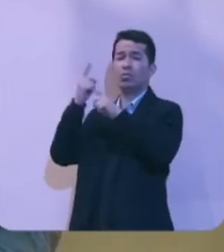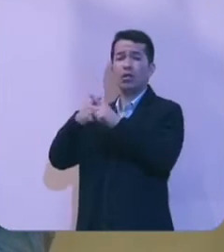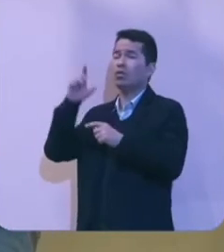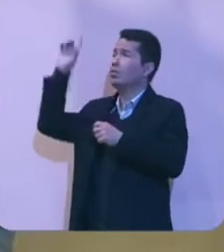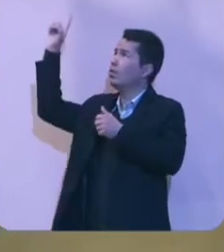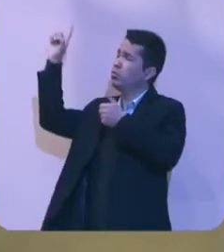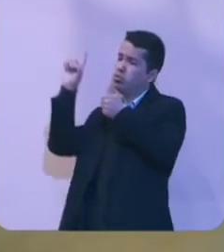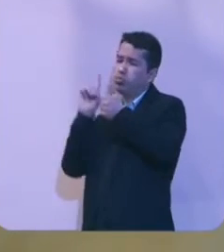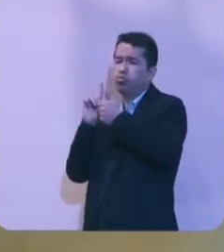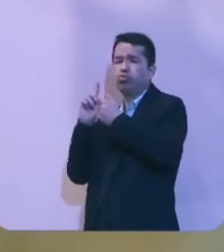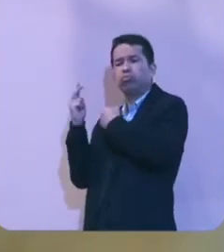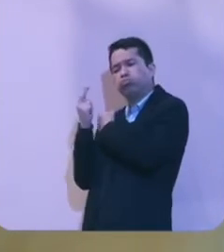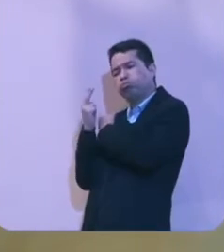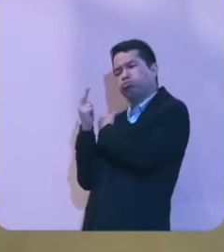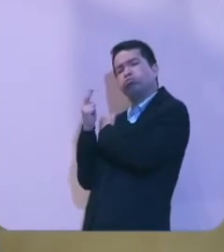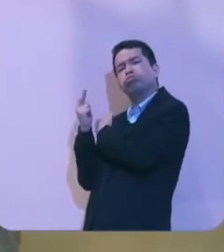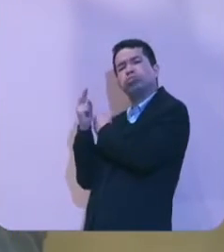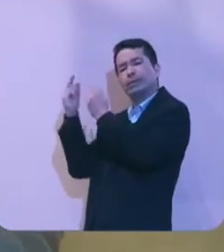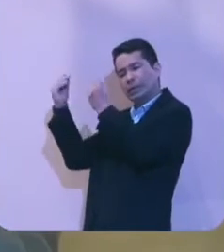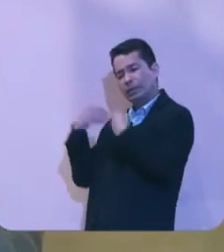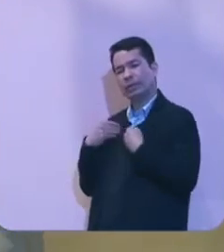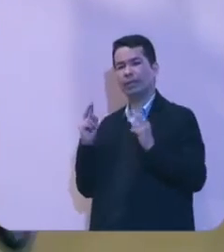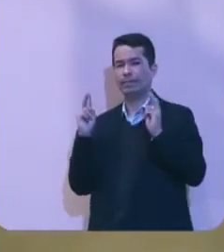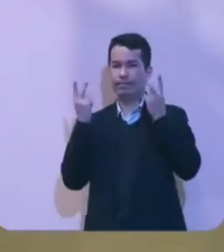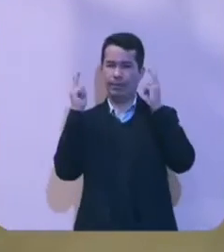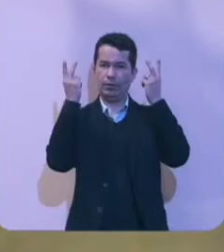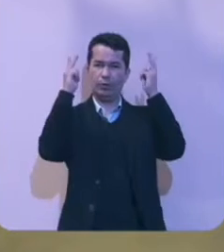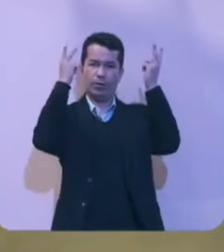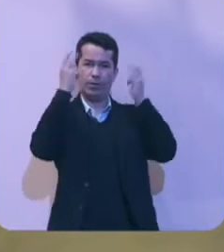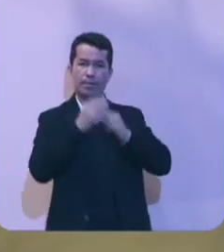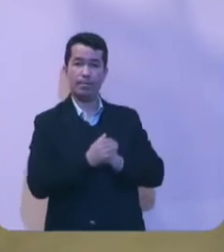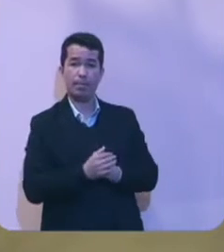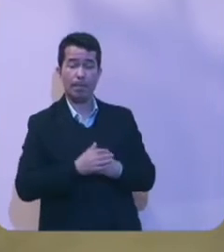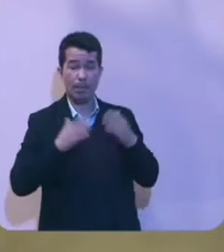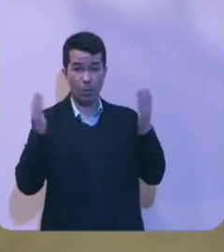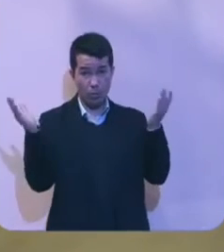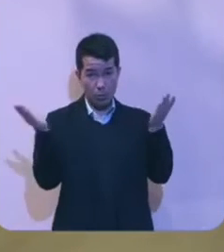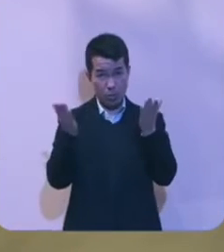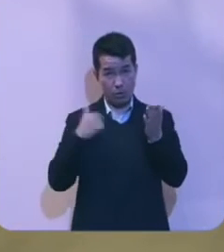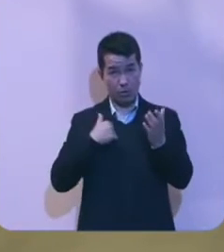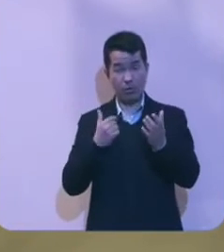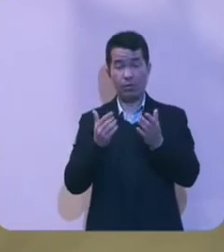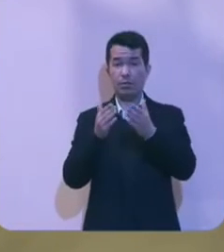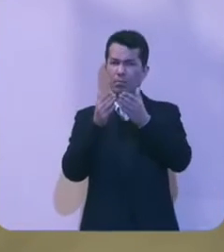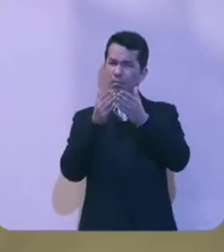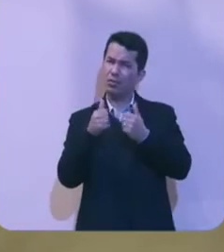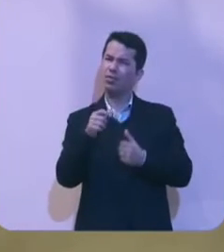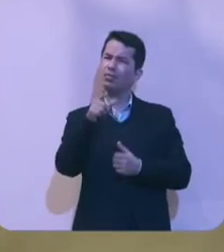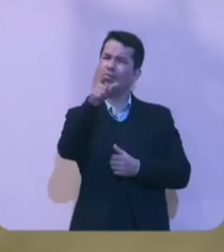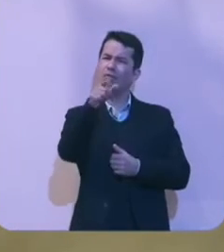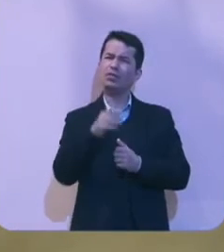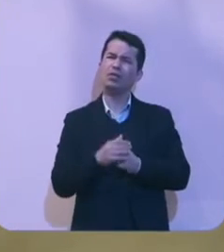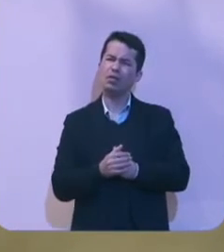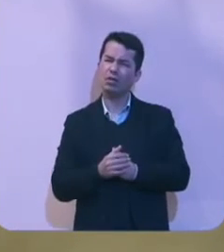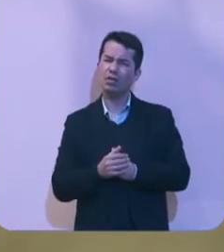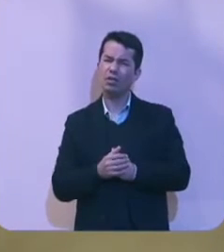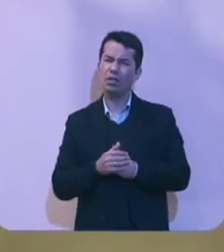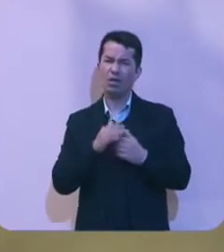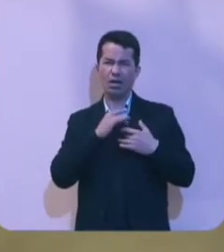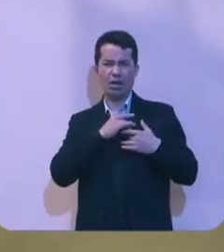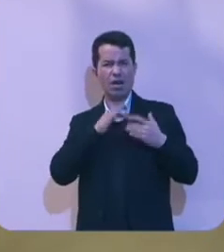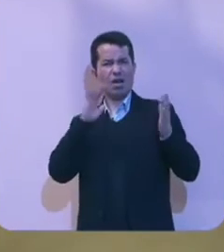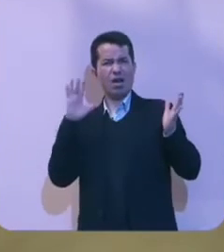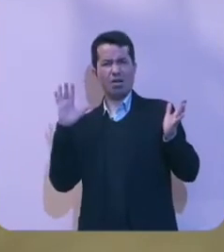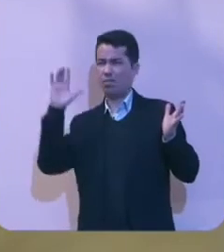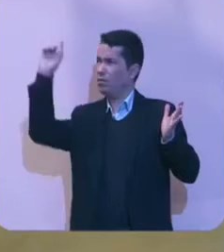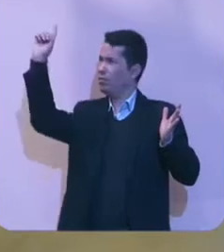nós? Então hoje eu queria convidar você a fazer Deus o Senhor da tua vida, aquele que vai entrar